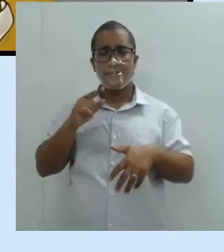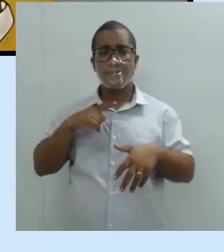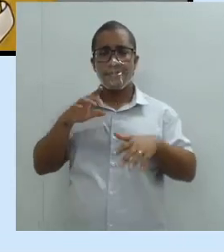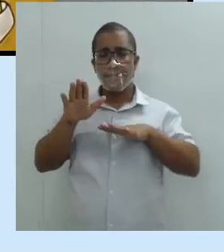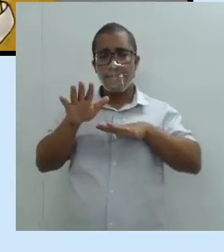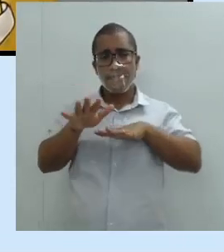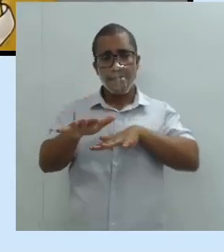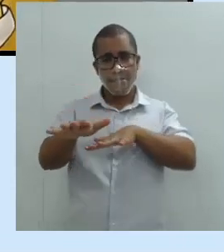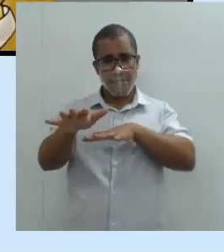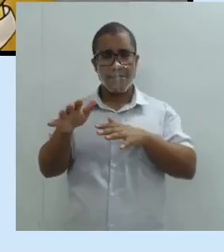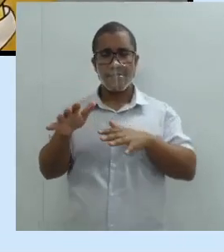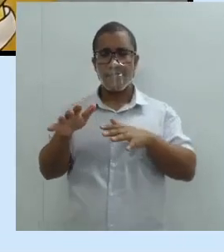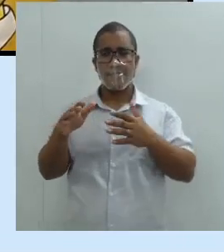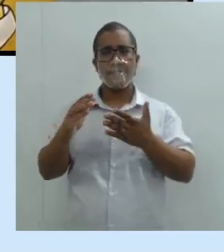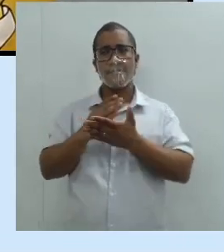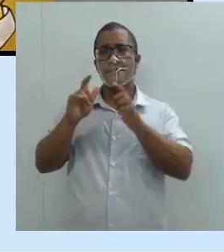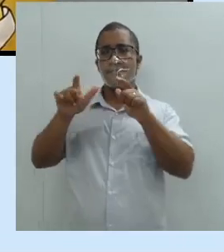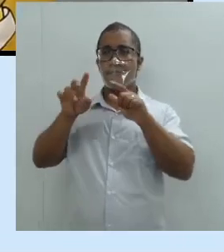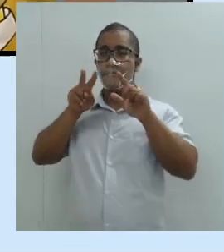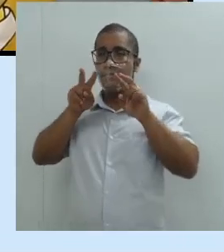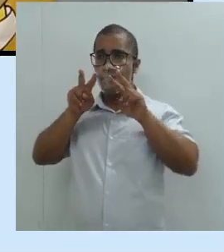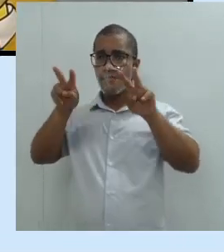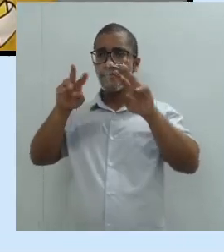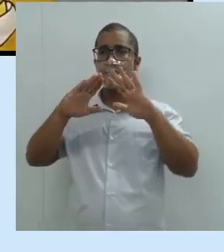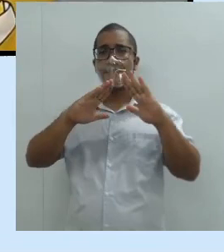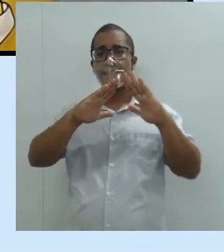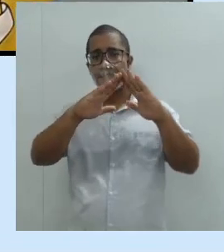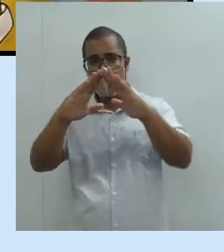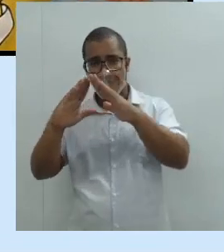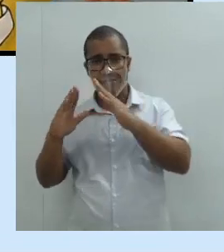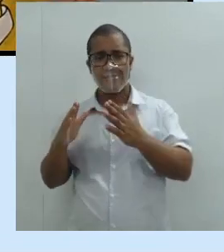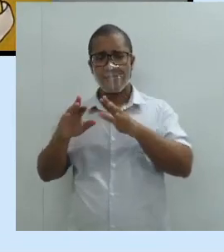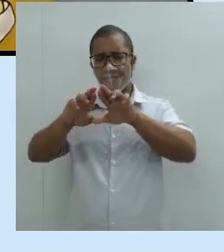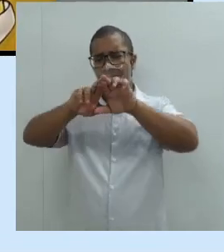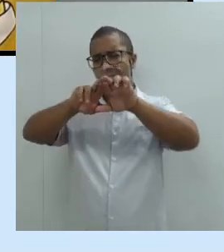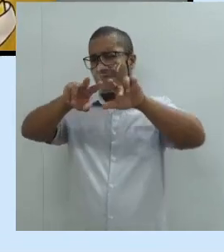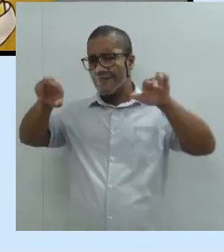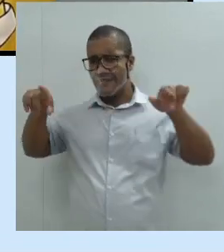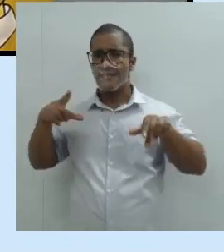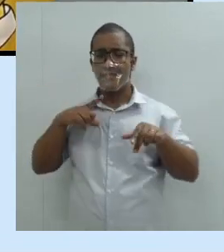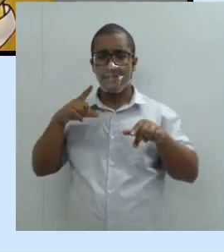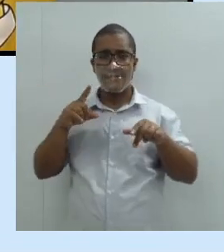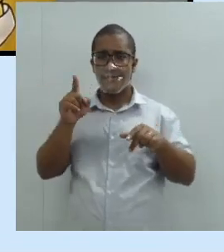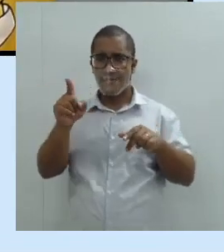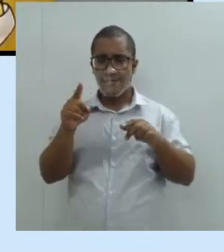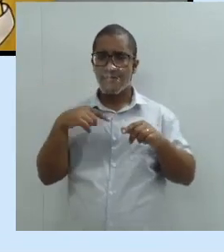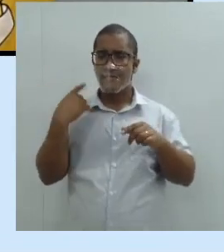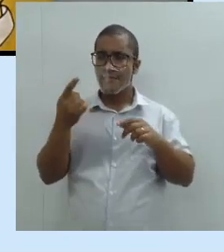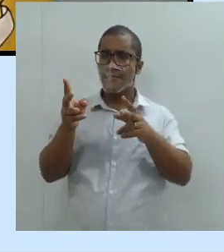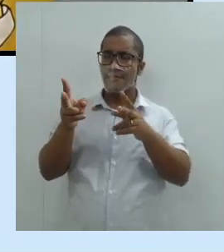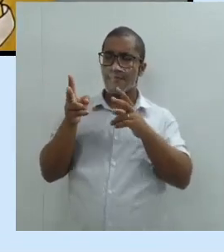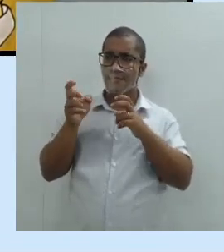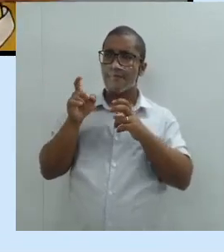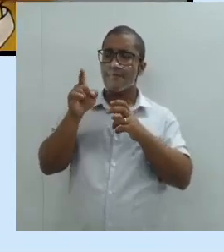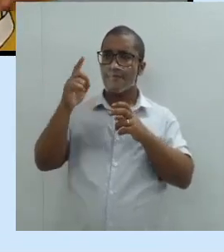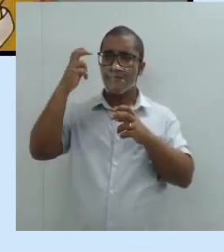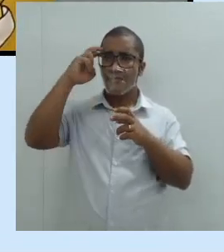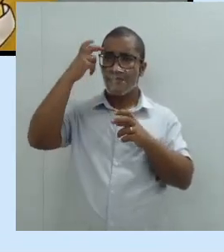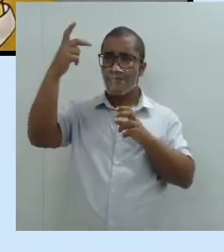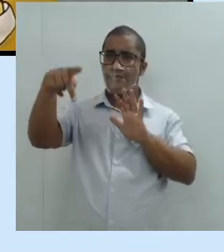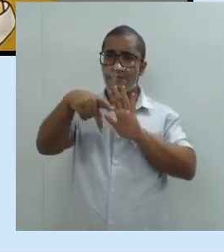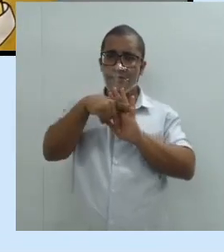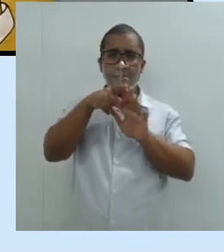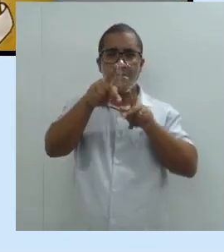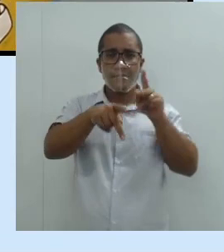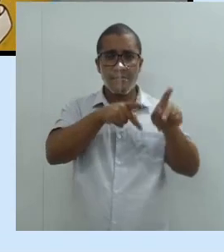movimentos, são paisagens, casas, etc., que representa uma cultura de um povo ou